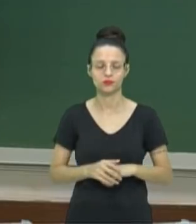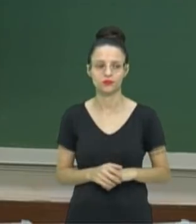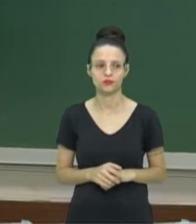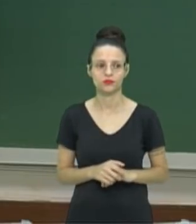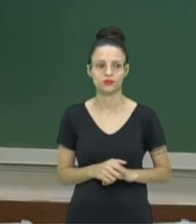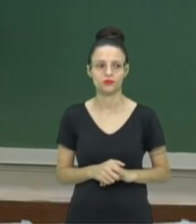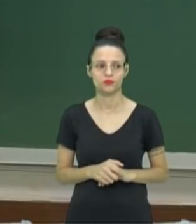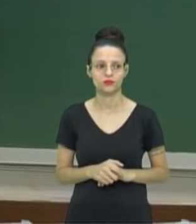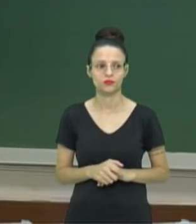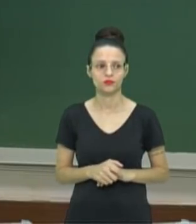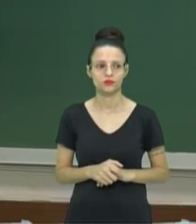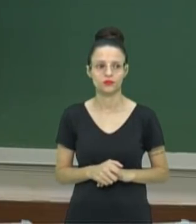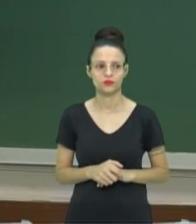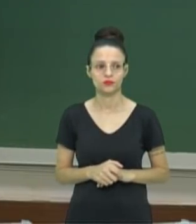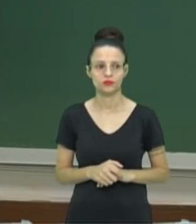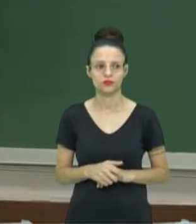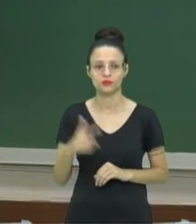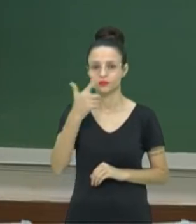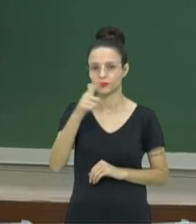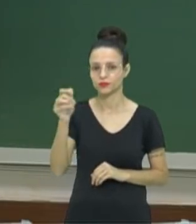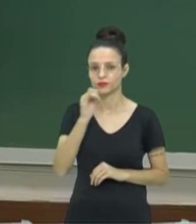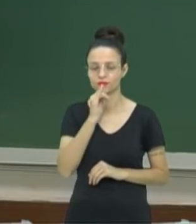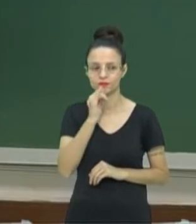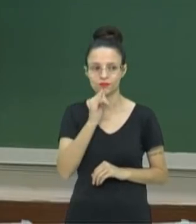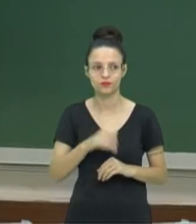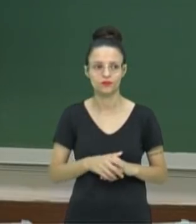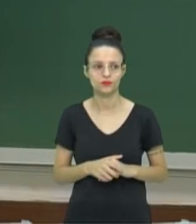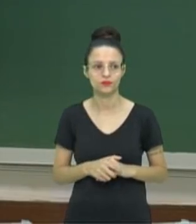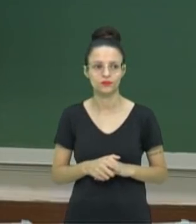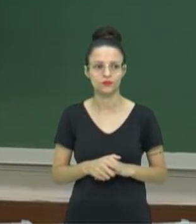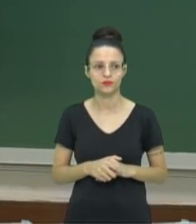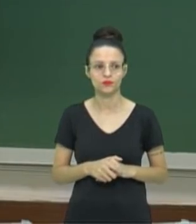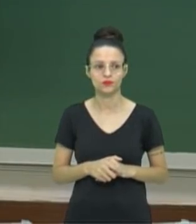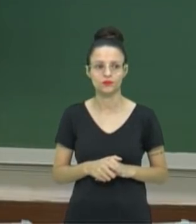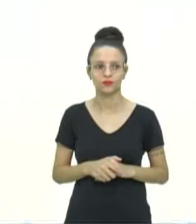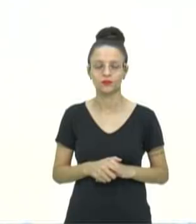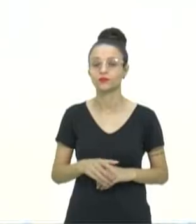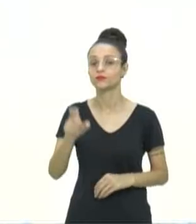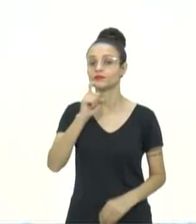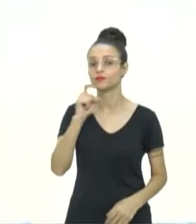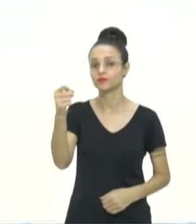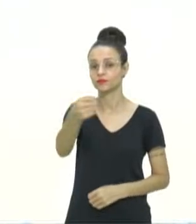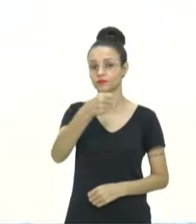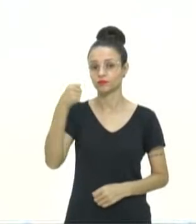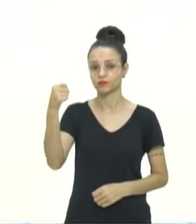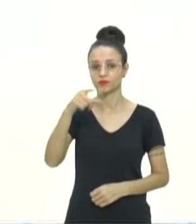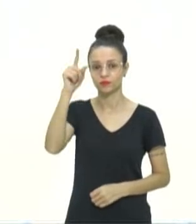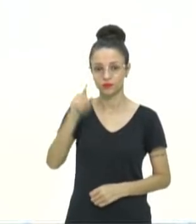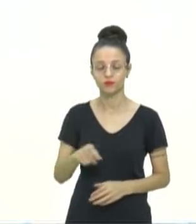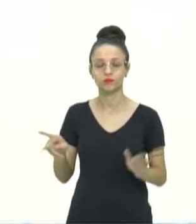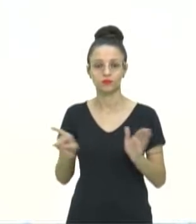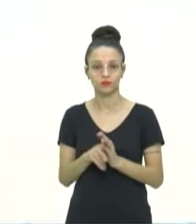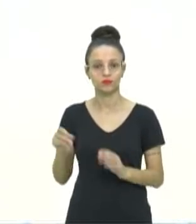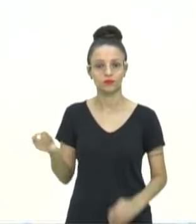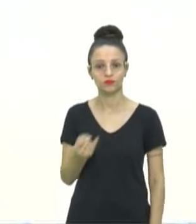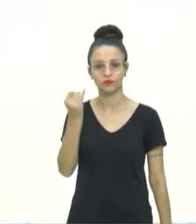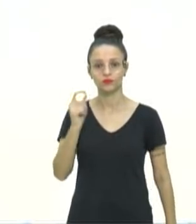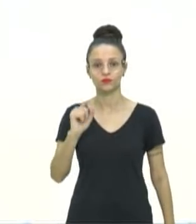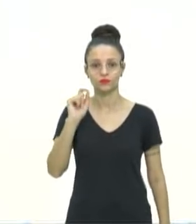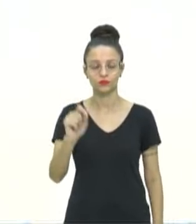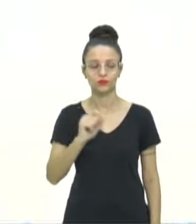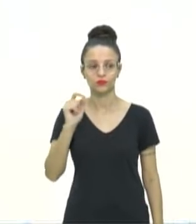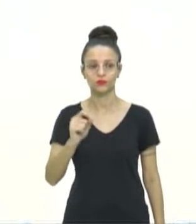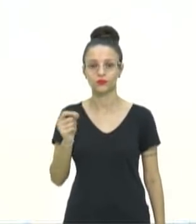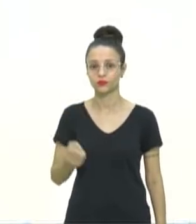certo? E outro exemplo que eu trouxe ali é da geladeira, né? Que é um bem de consumo ali que nós vamos ter